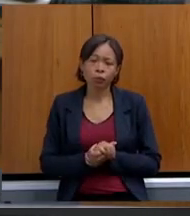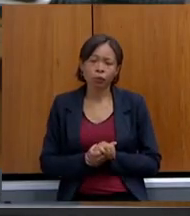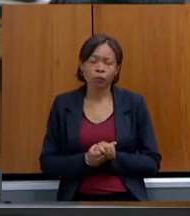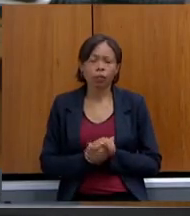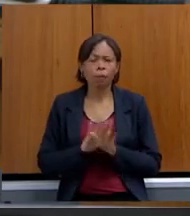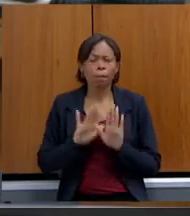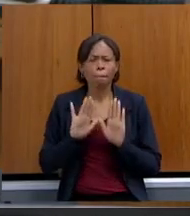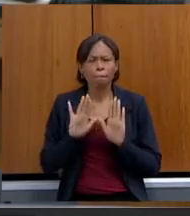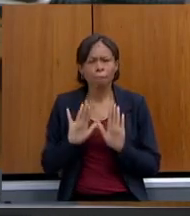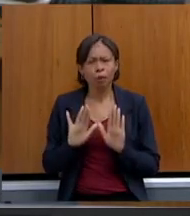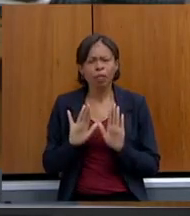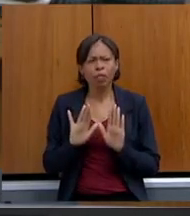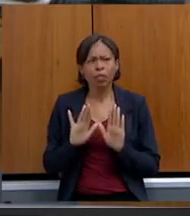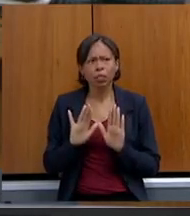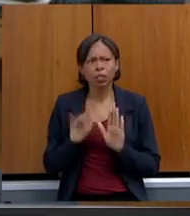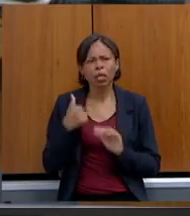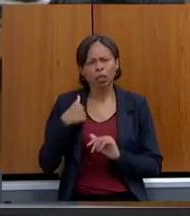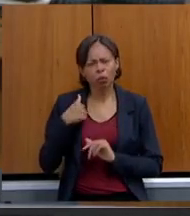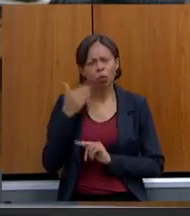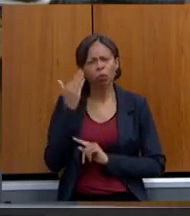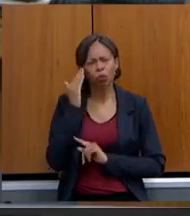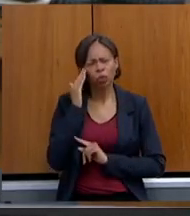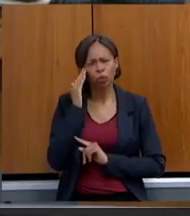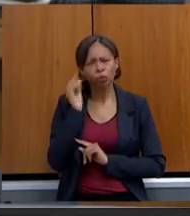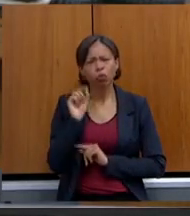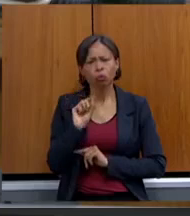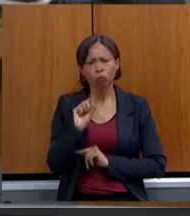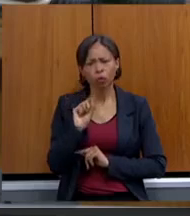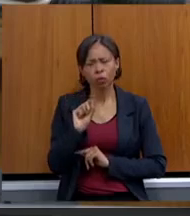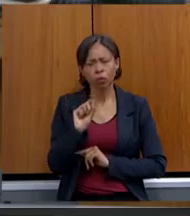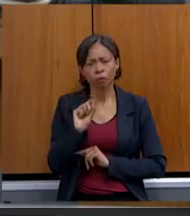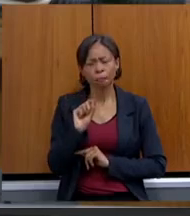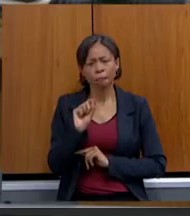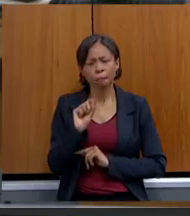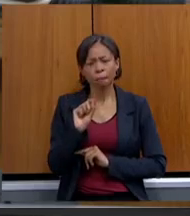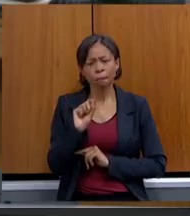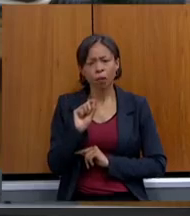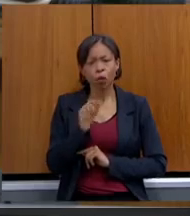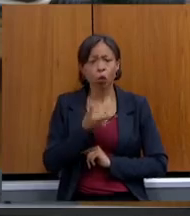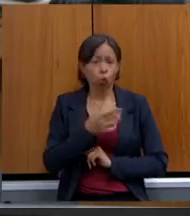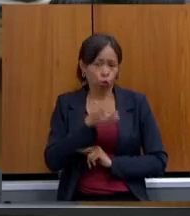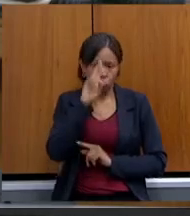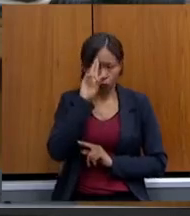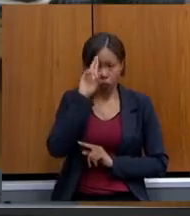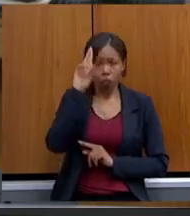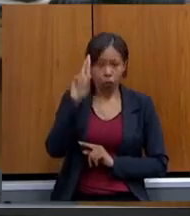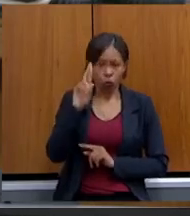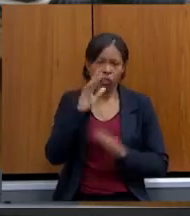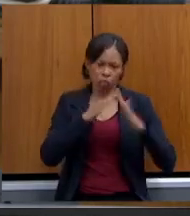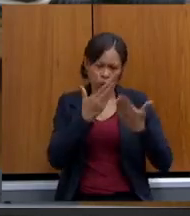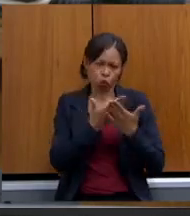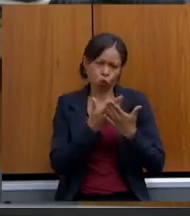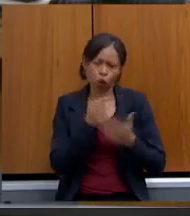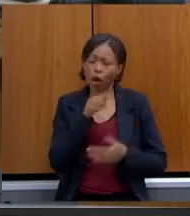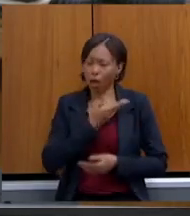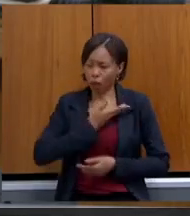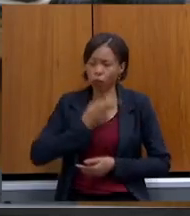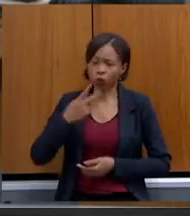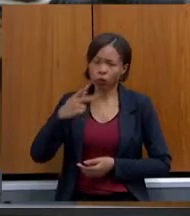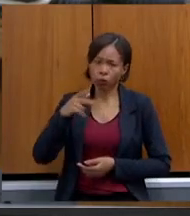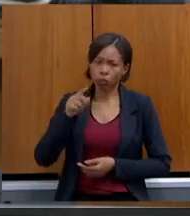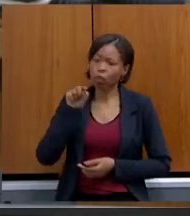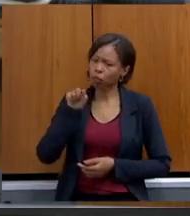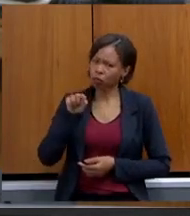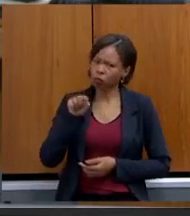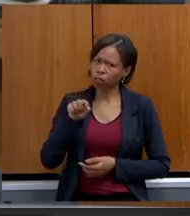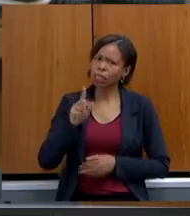mais assim eu entendo Deputado que mesmo os diretores somos seus amigos é e o senhor é uma pessoa tão